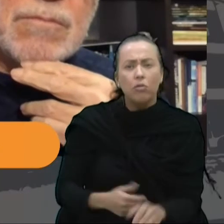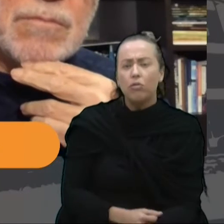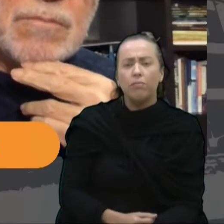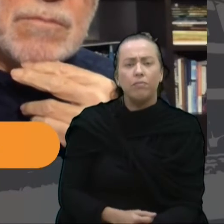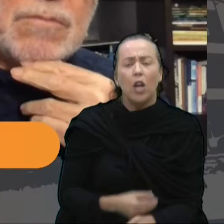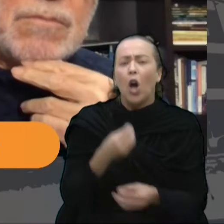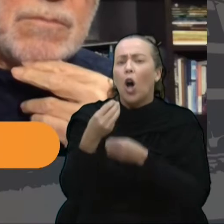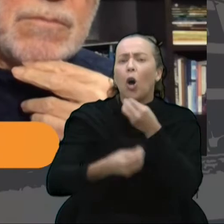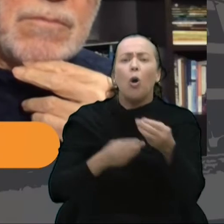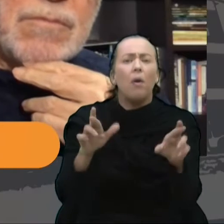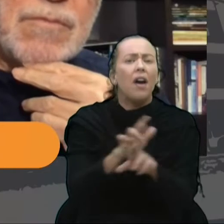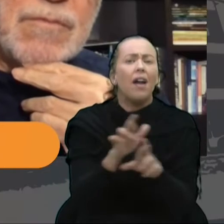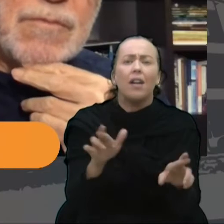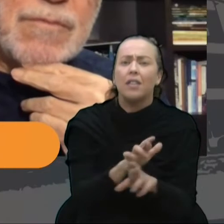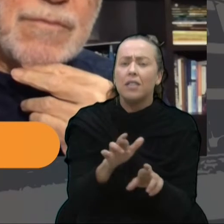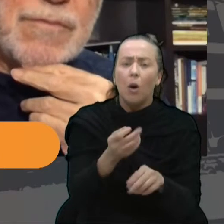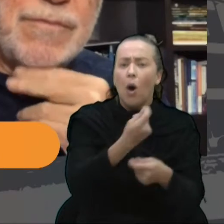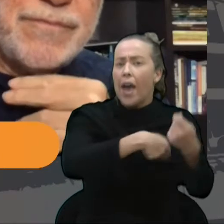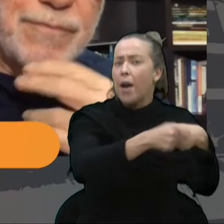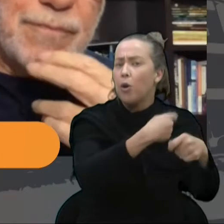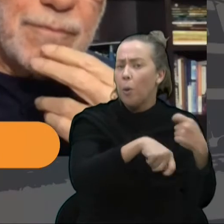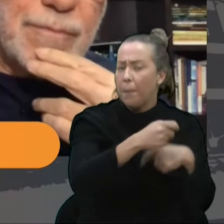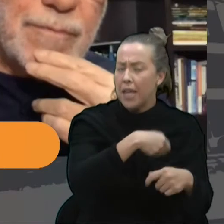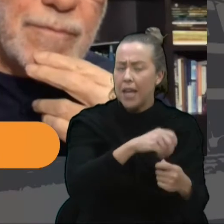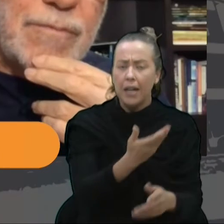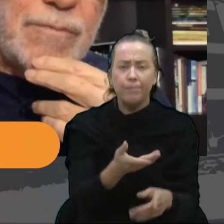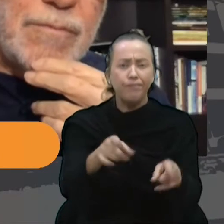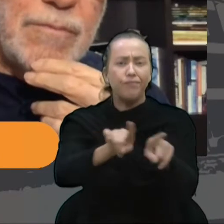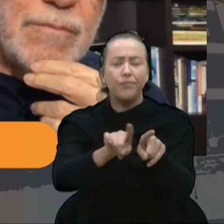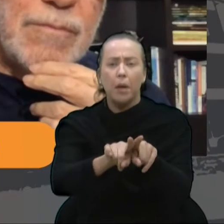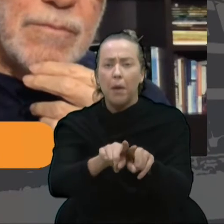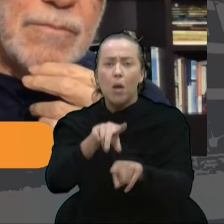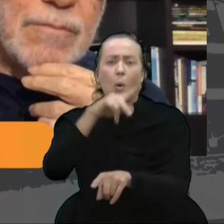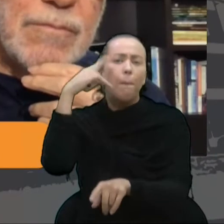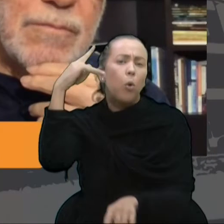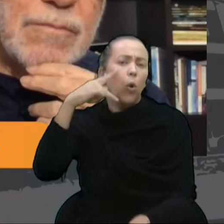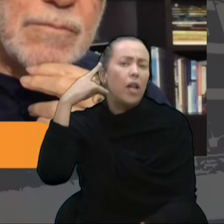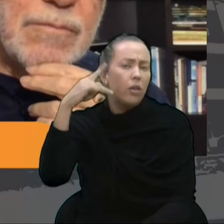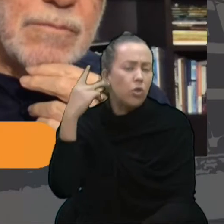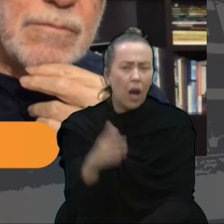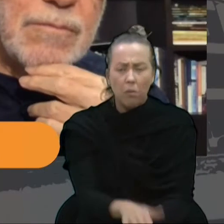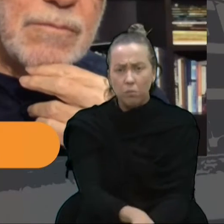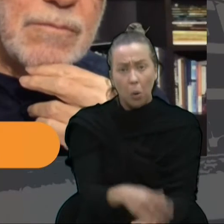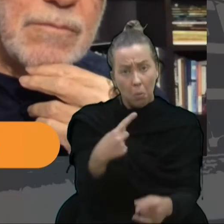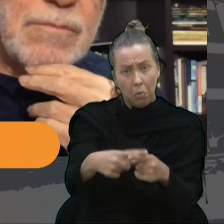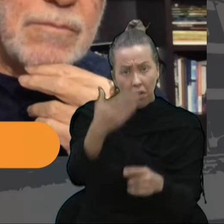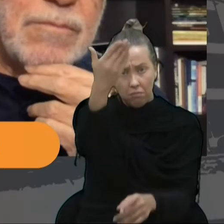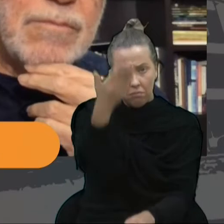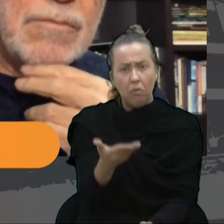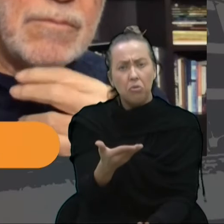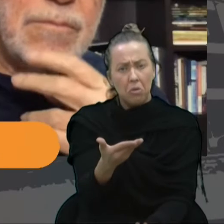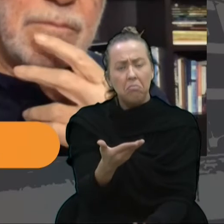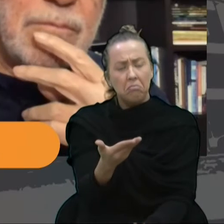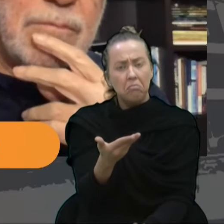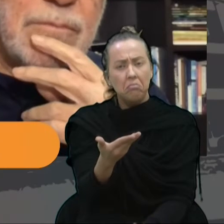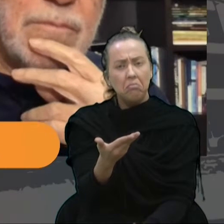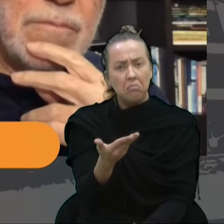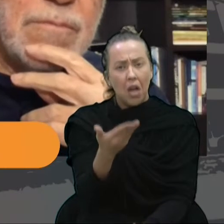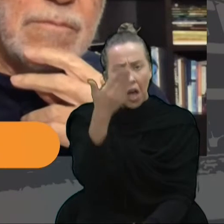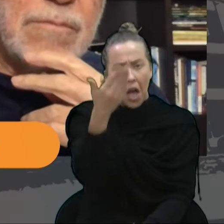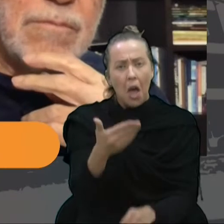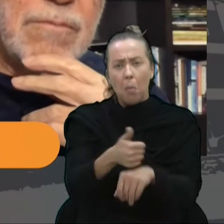as relações tanto de economia, de política, porque você é um jornalista